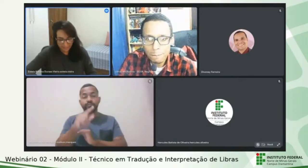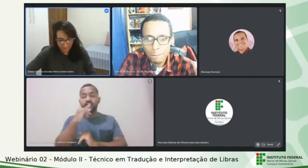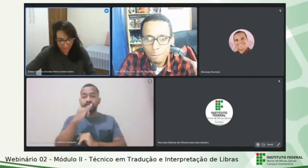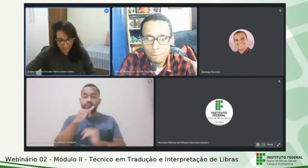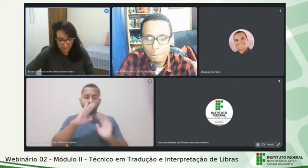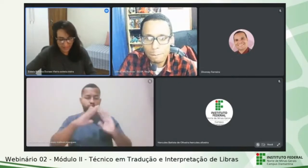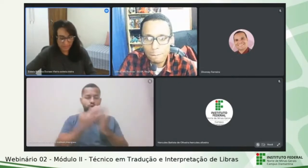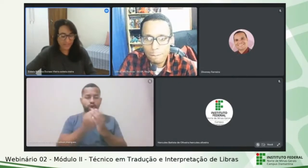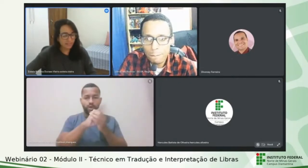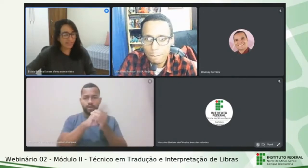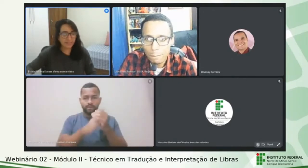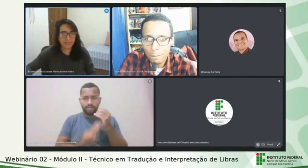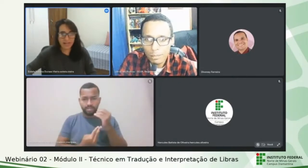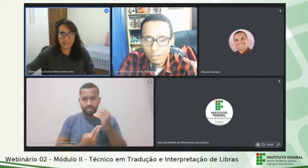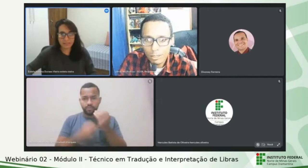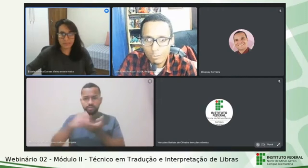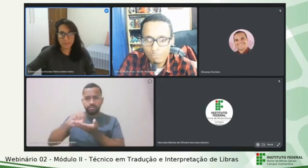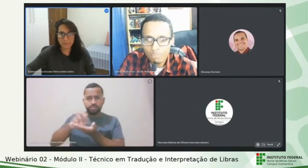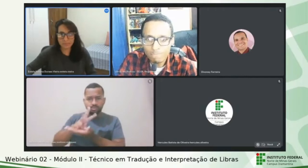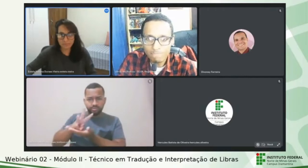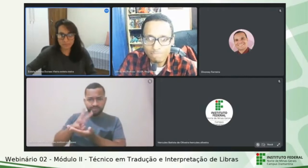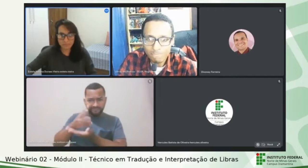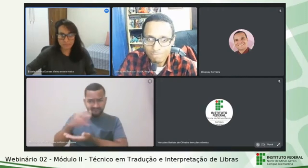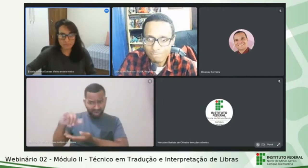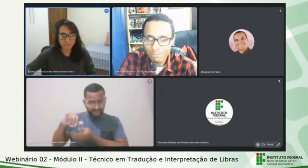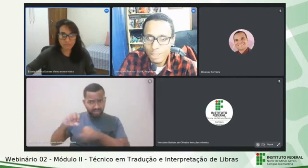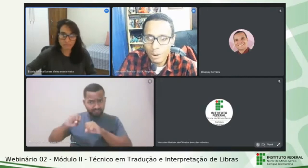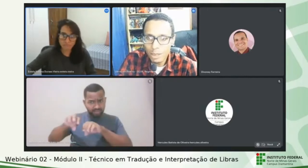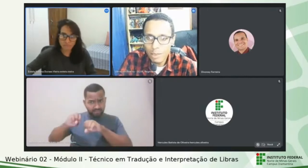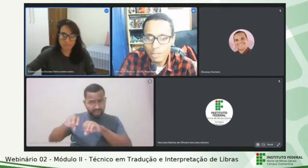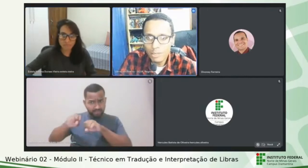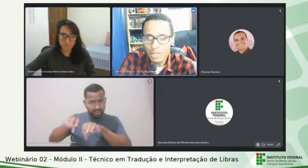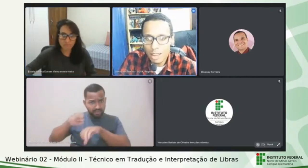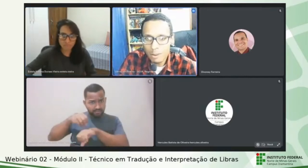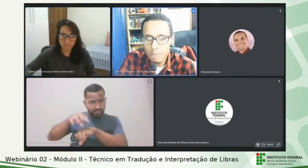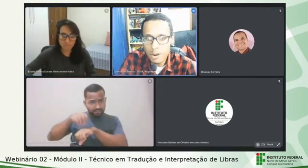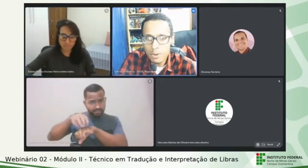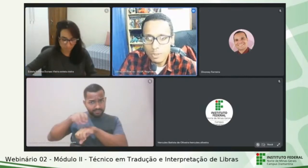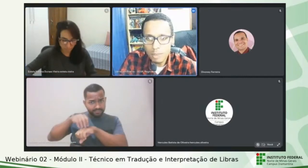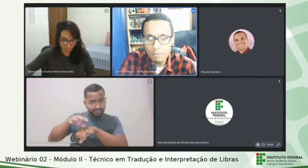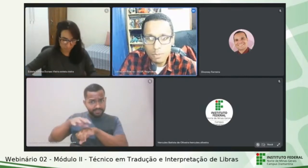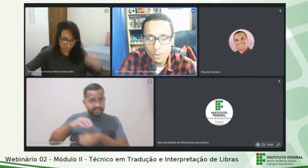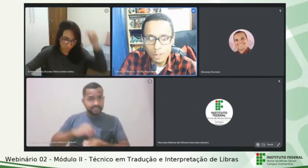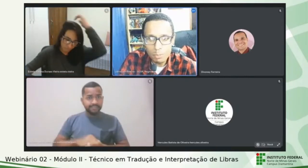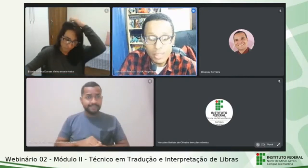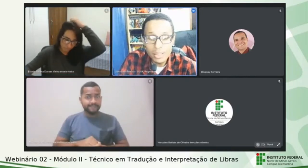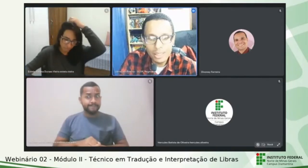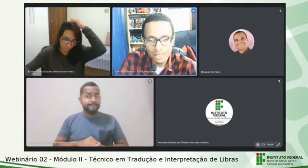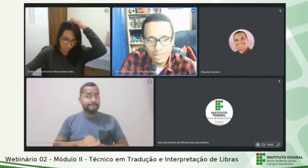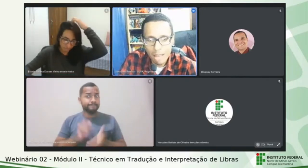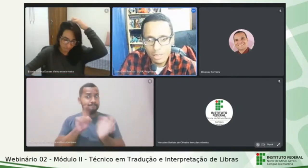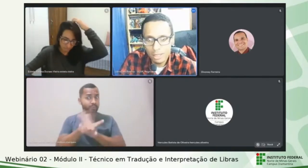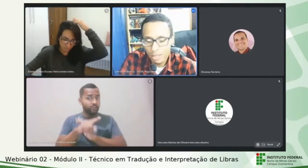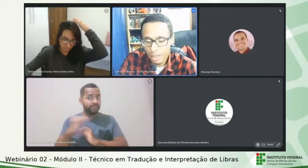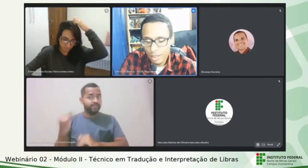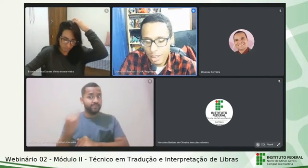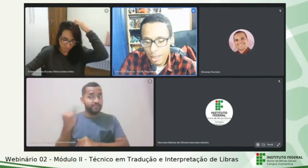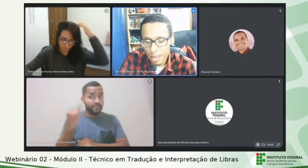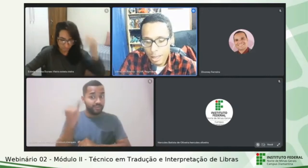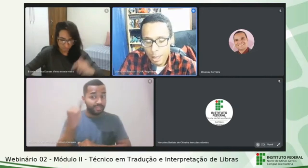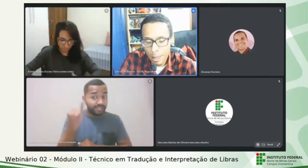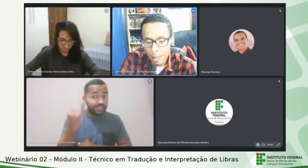bilíngues a escrita de sinais vai ser ensinada. Olha, Maria Luísa, é uma pergunta muito importante, sabe?